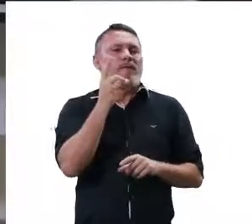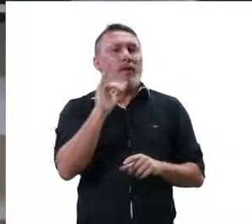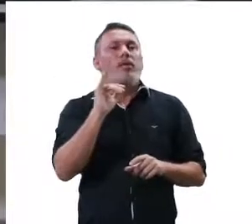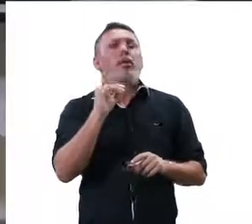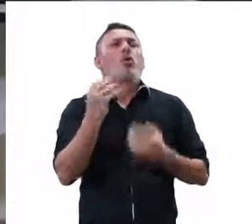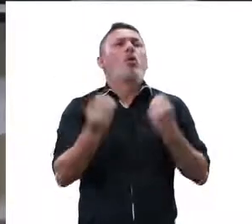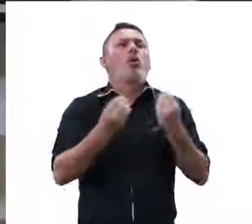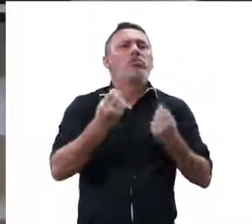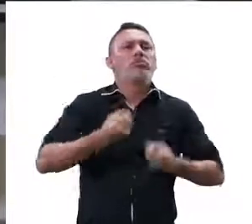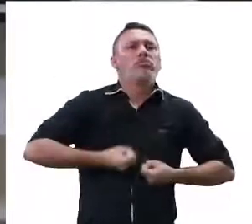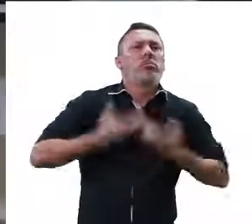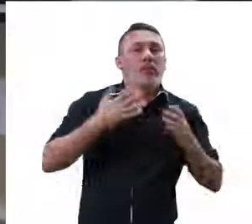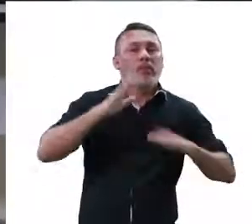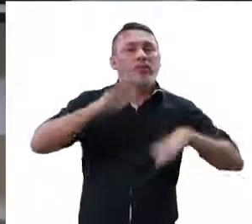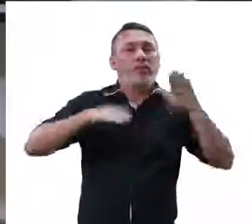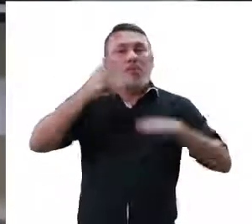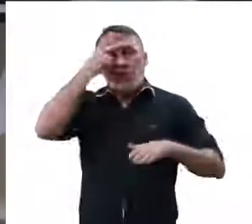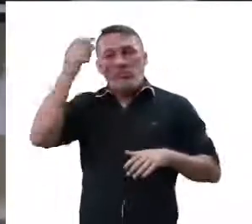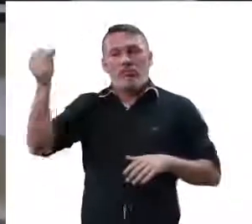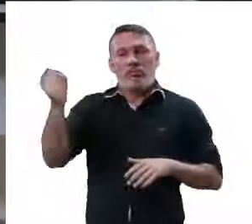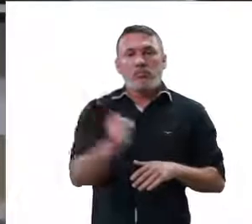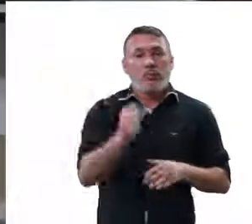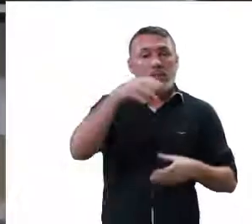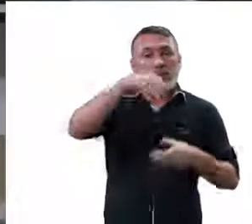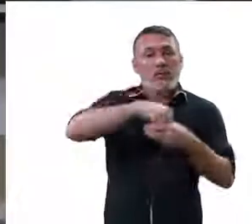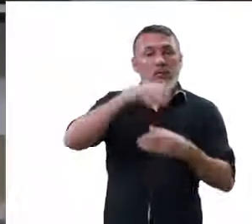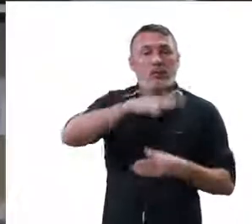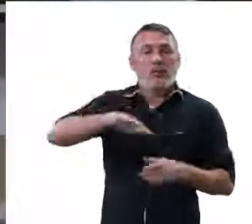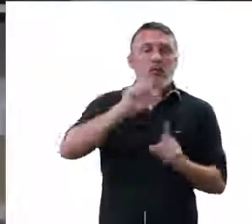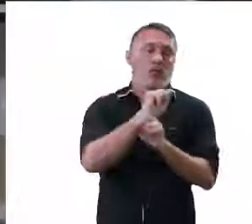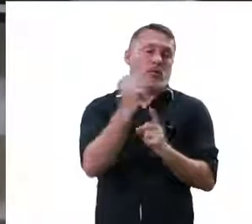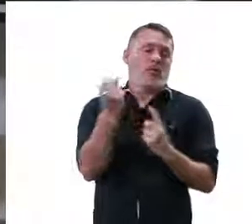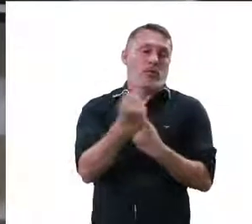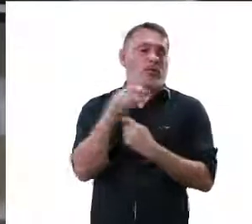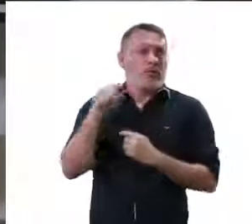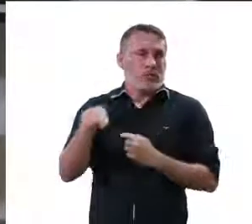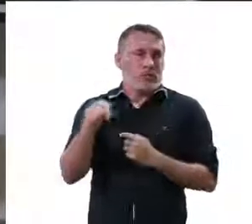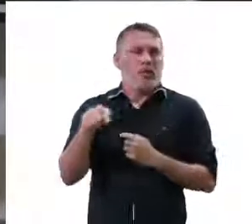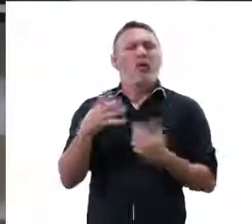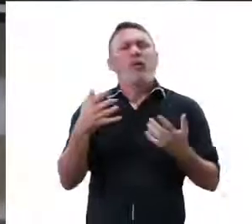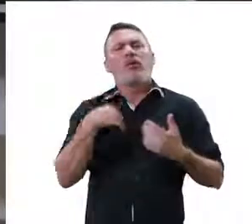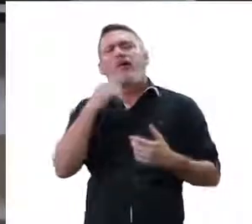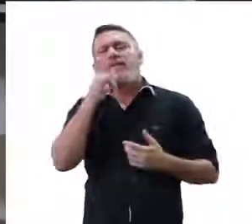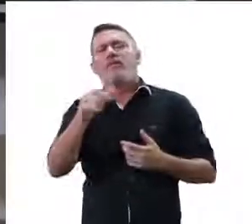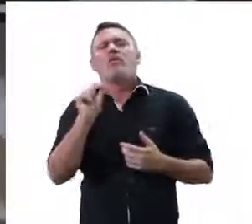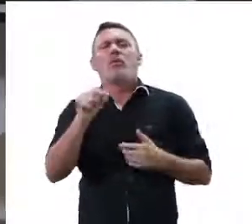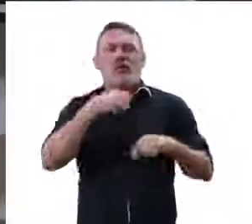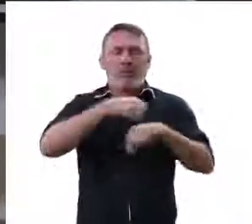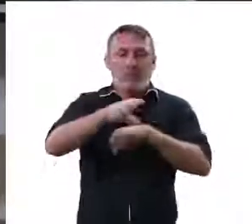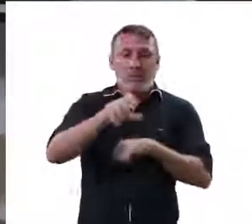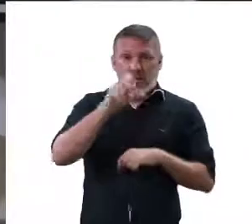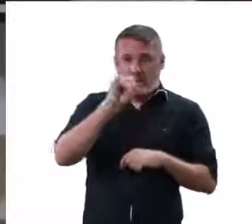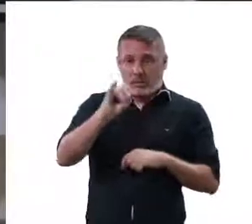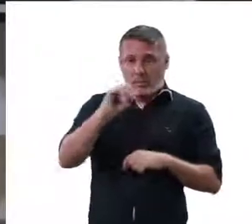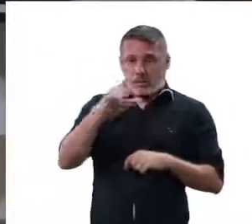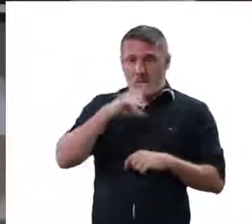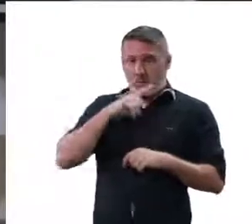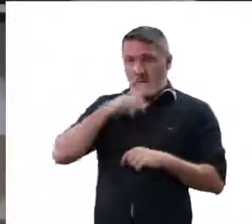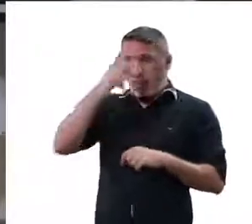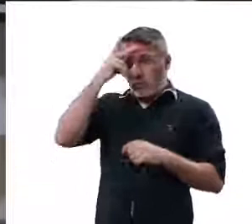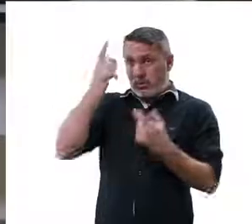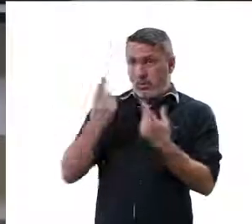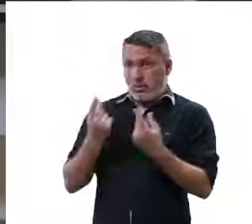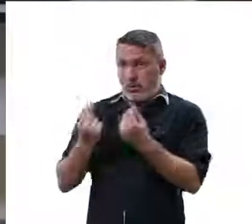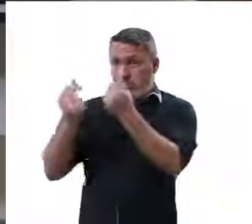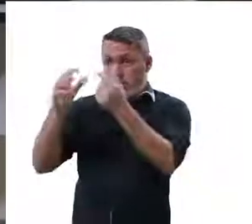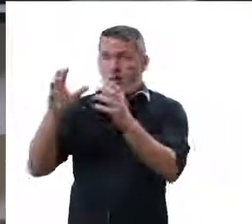vai depender do lugar que esse sujeito ocupa dentro da sociedade. Então, o que eu quero dizer com isso? Se ele pertence à aristocracia,